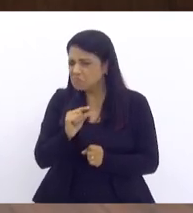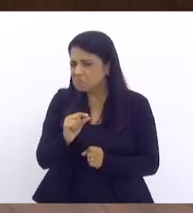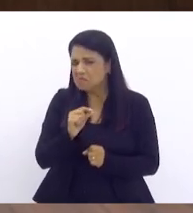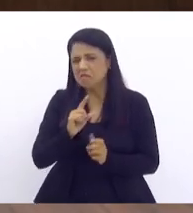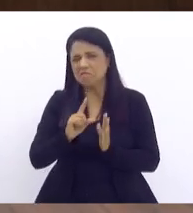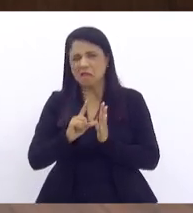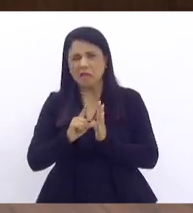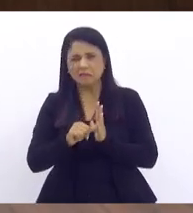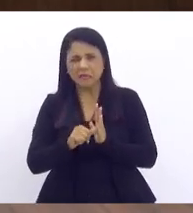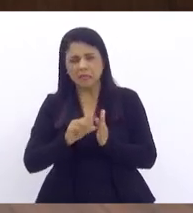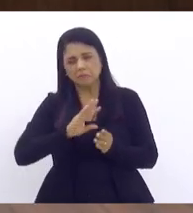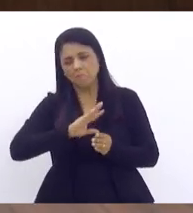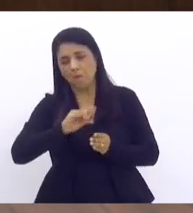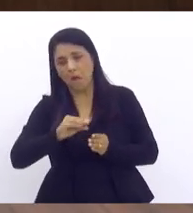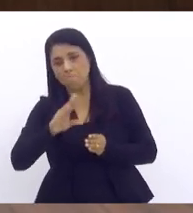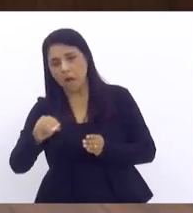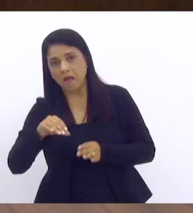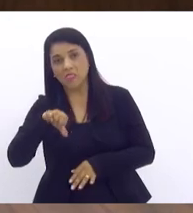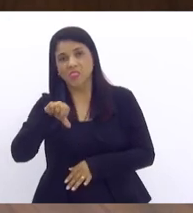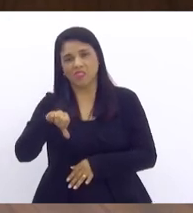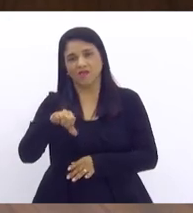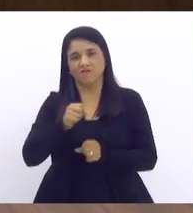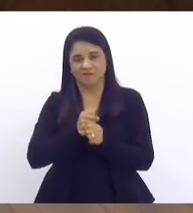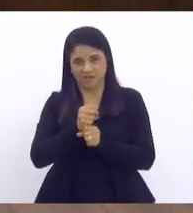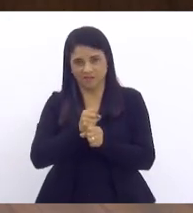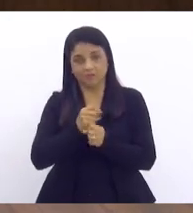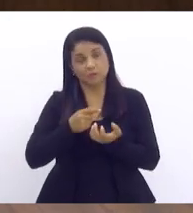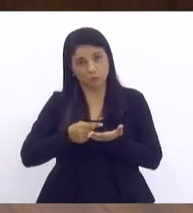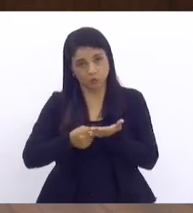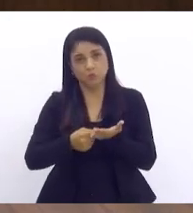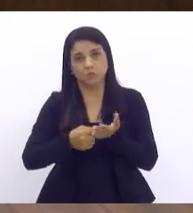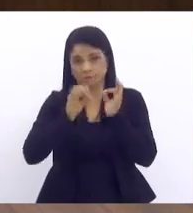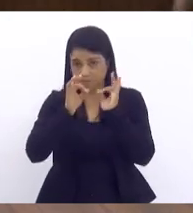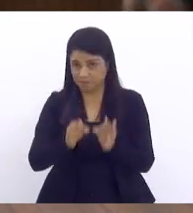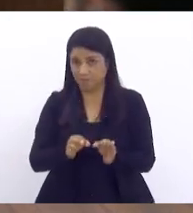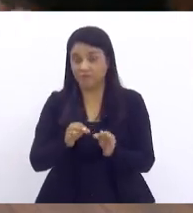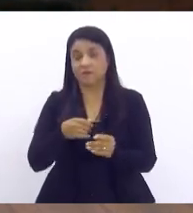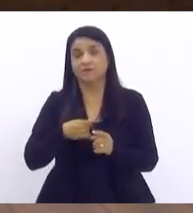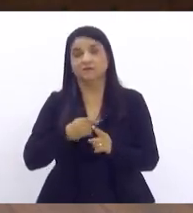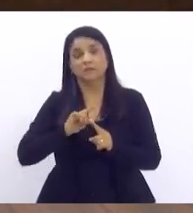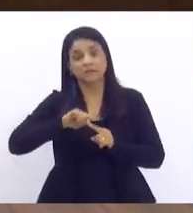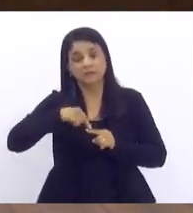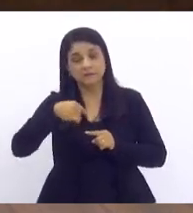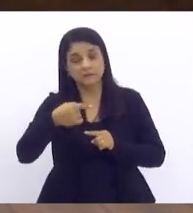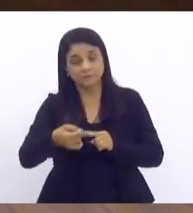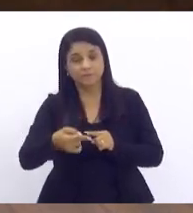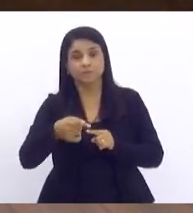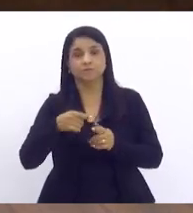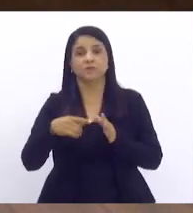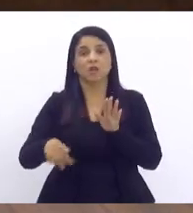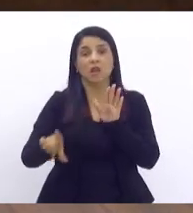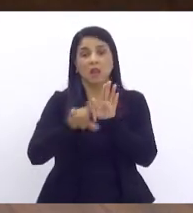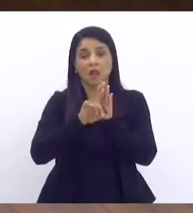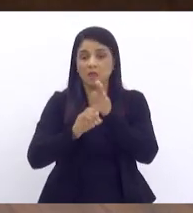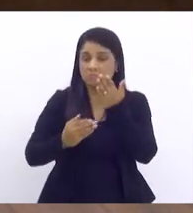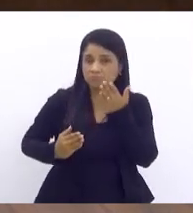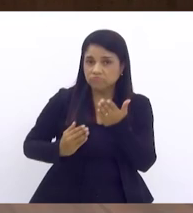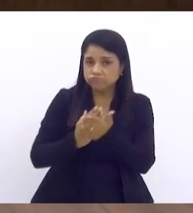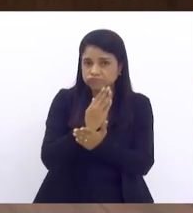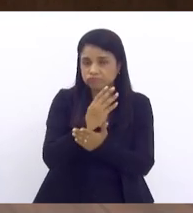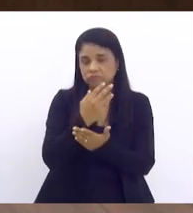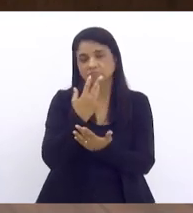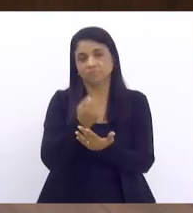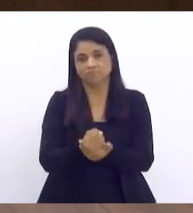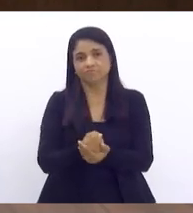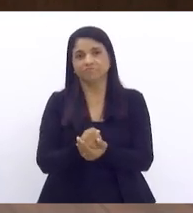desse tamaninho, acabou sendo cumprida. Posteriormente, nós aprovamos uma lei de coautoria